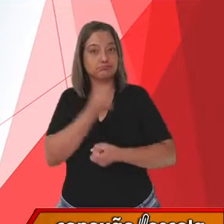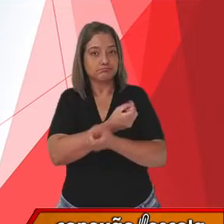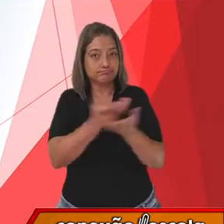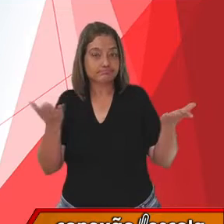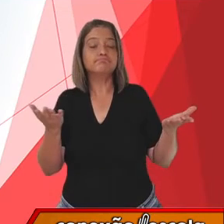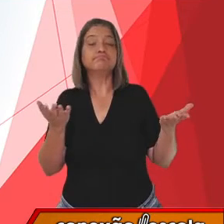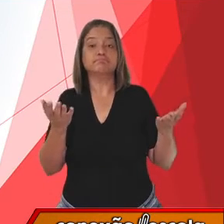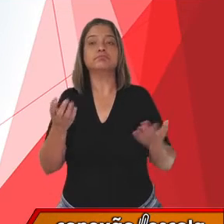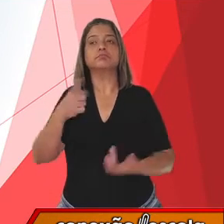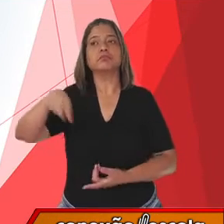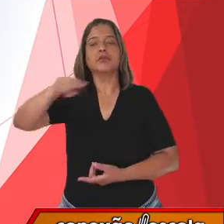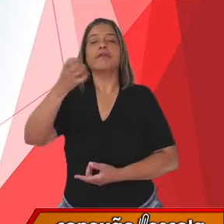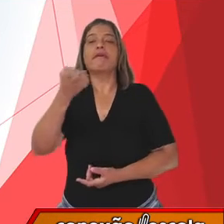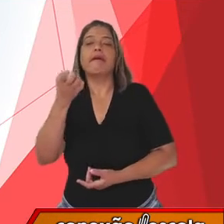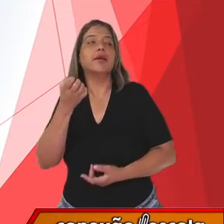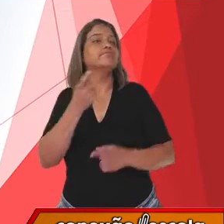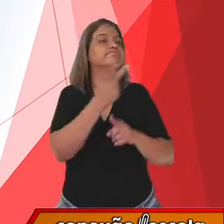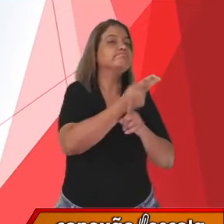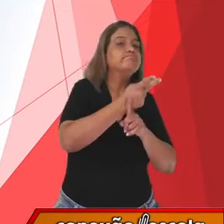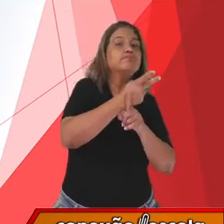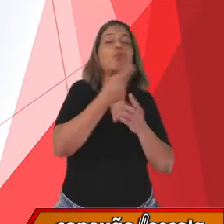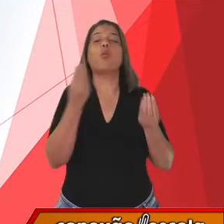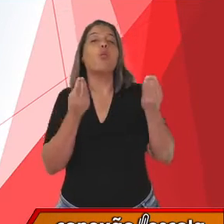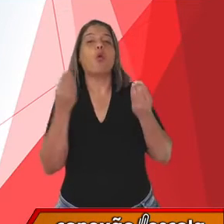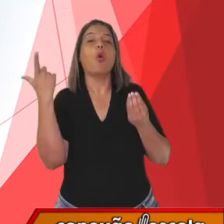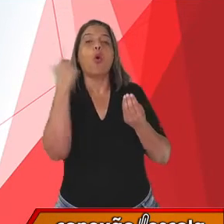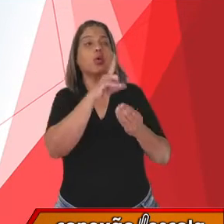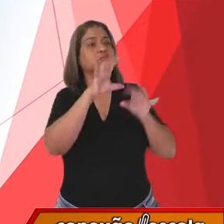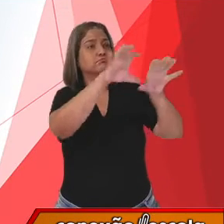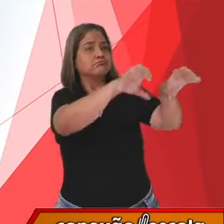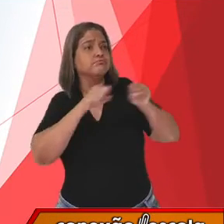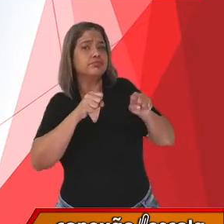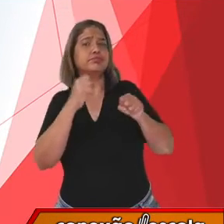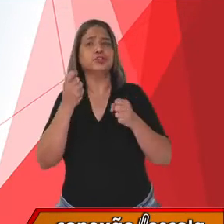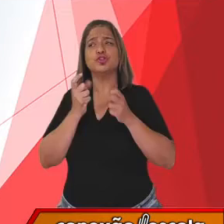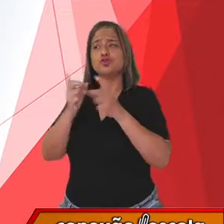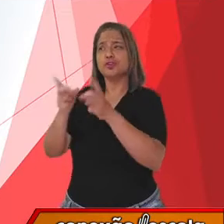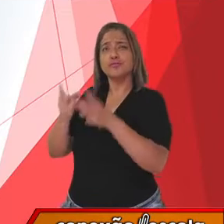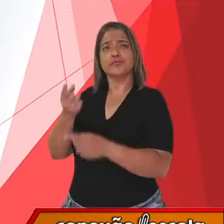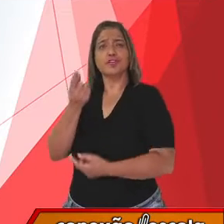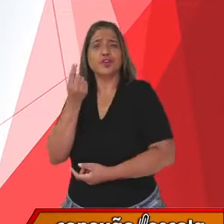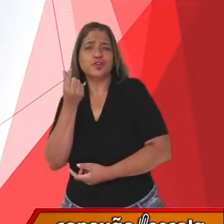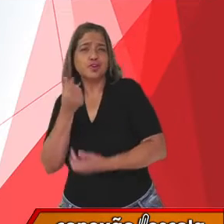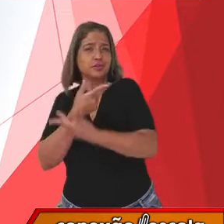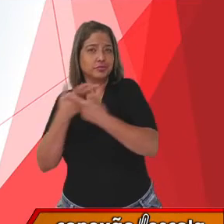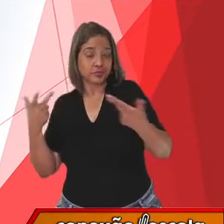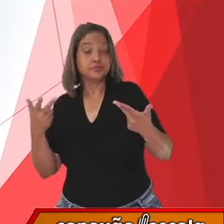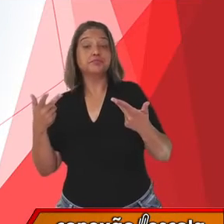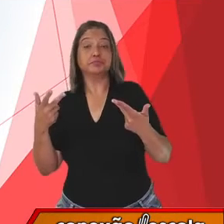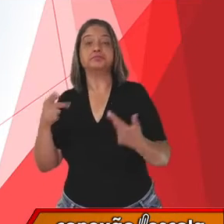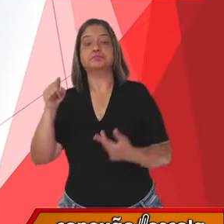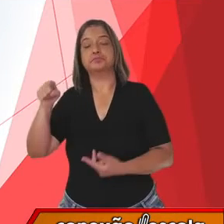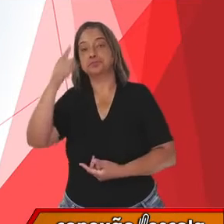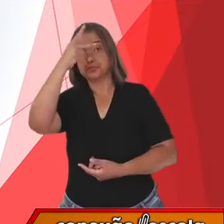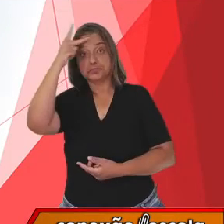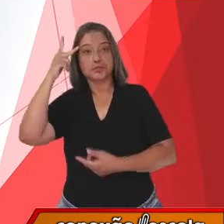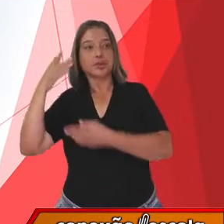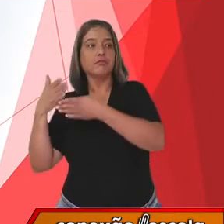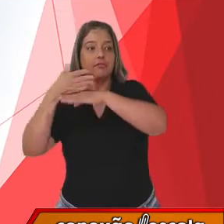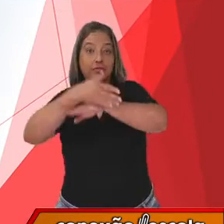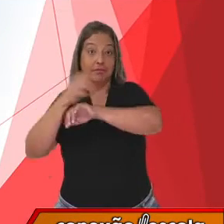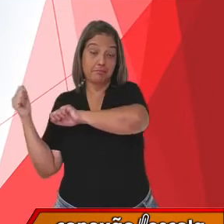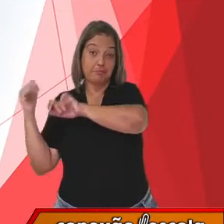de riqueza. As expedições, denominadas entradas e bandeiras, tiveram